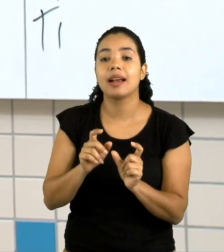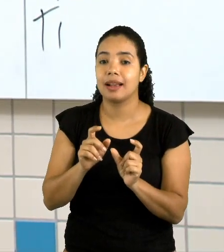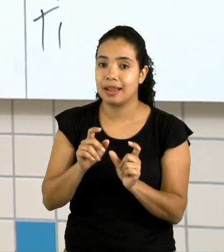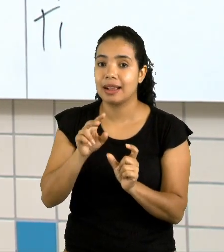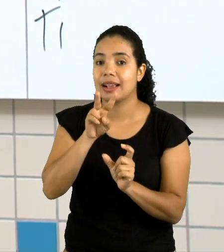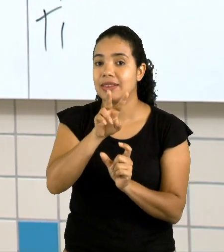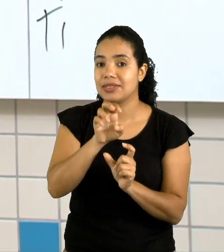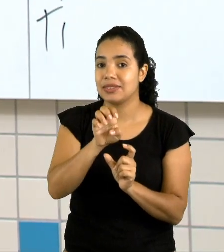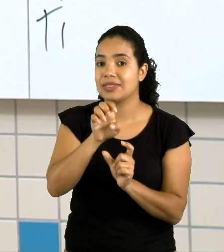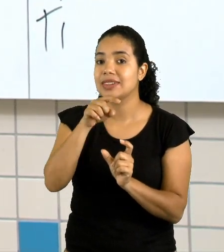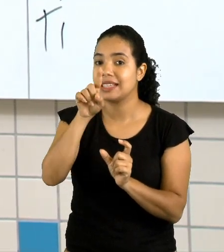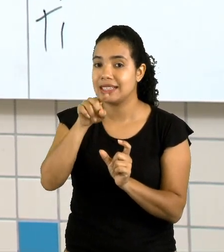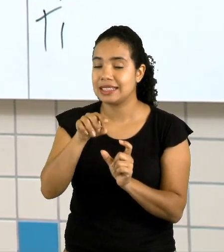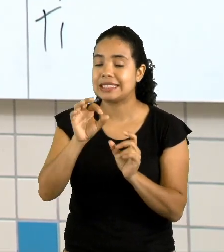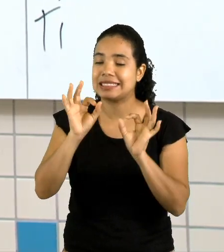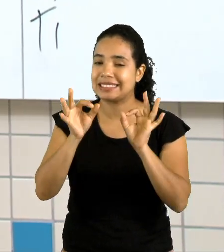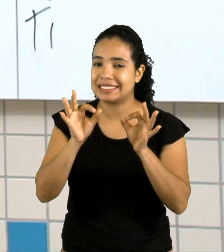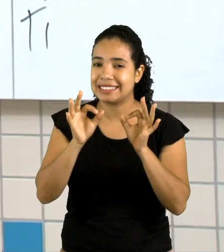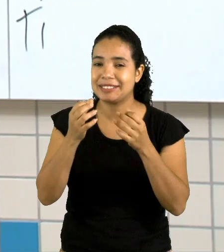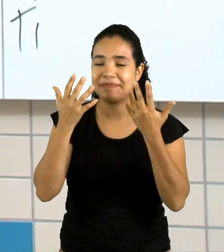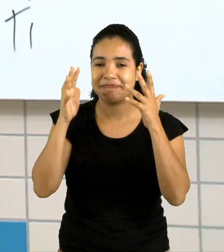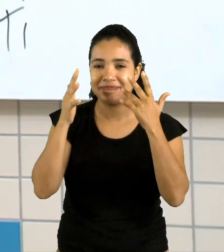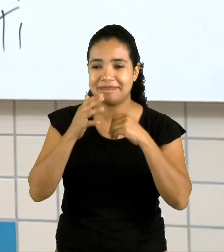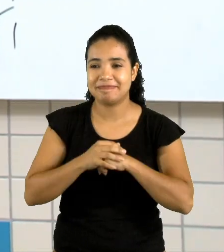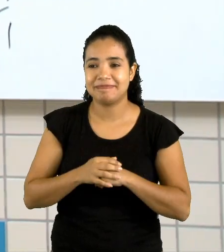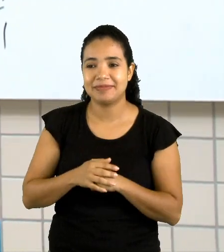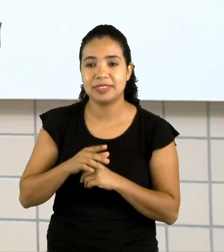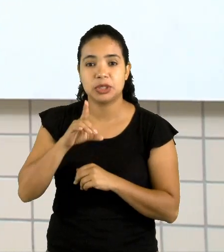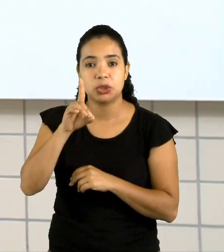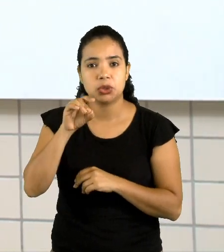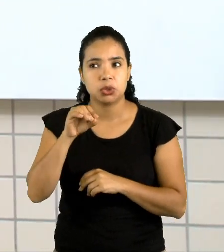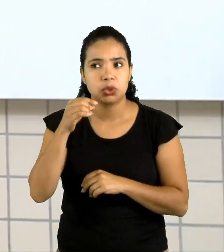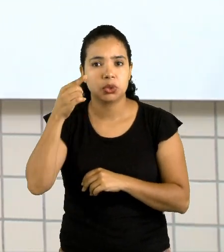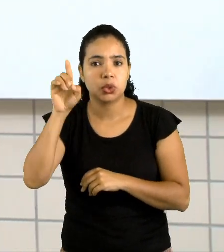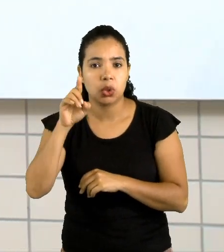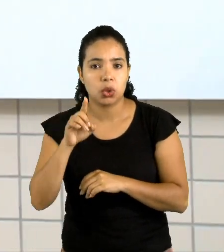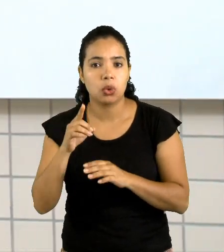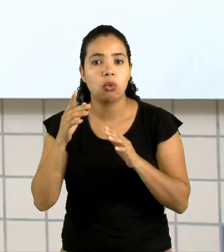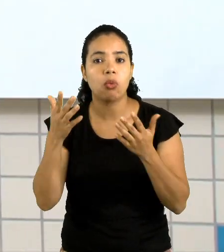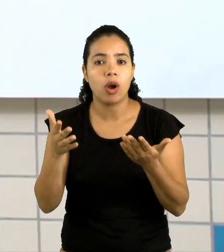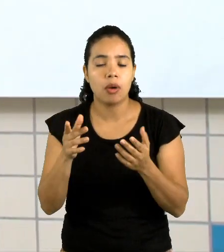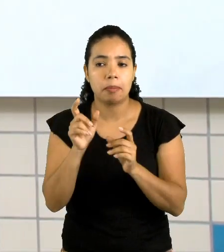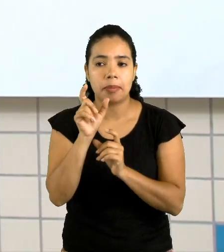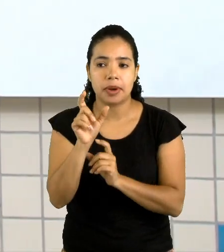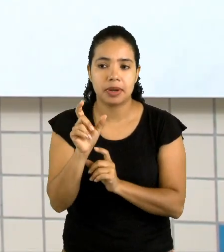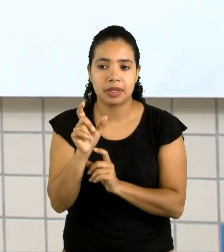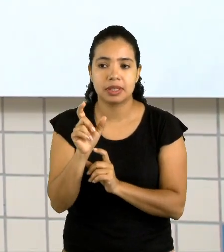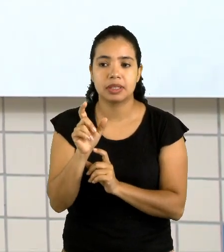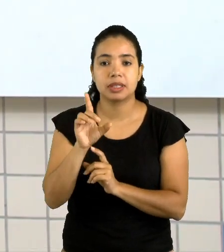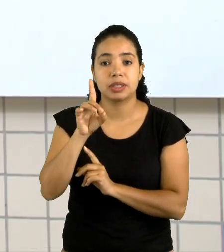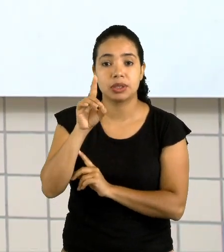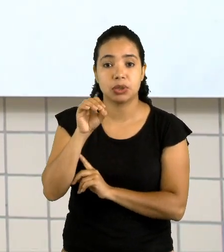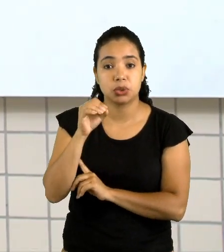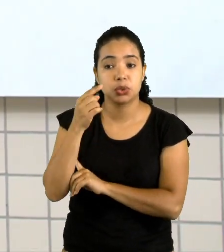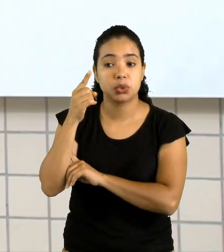E. Muito bem. Do. Qual é a vogal que terminou? Com